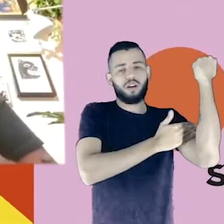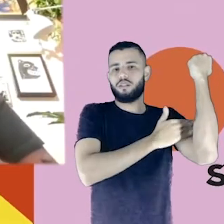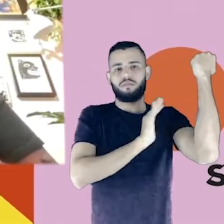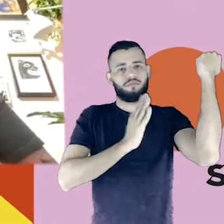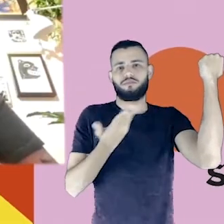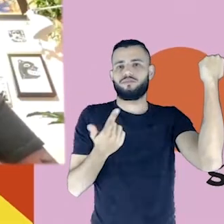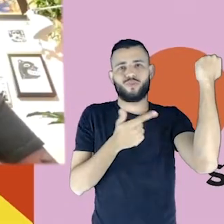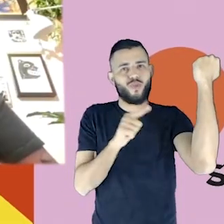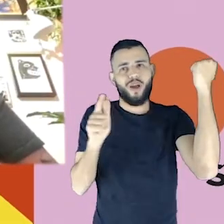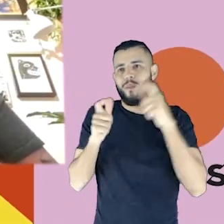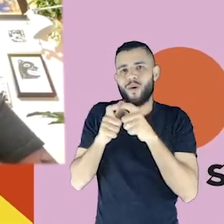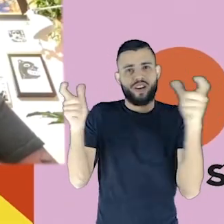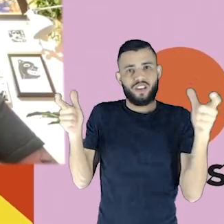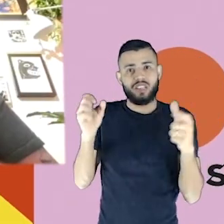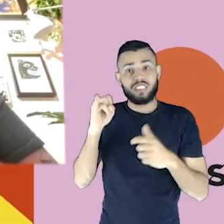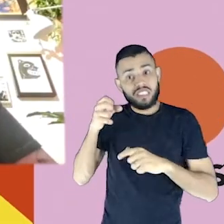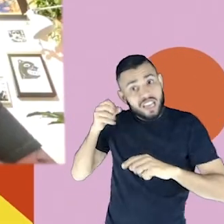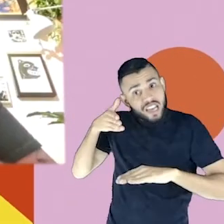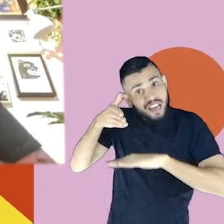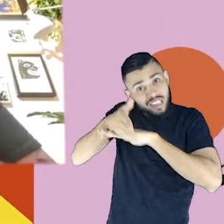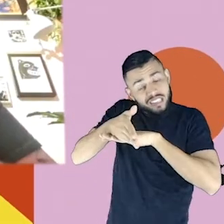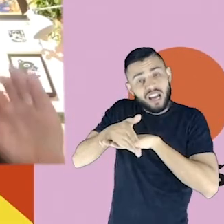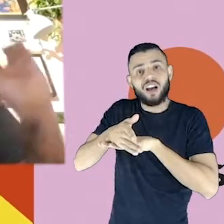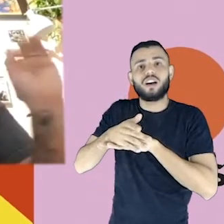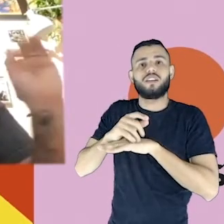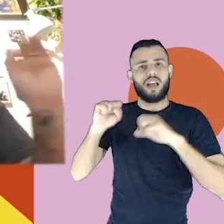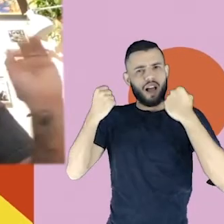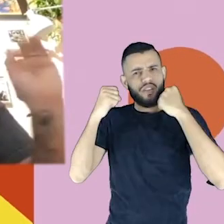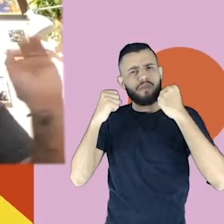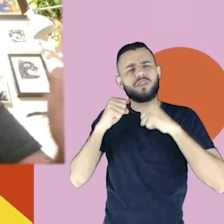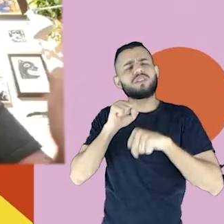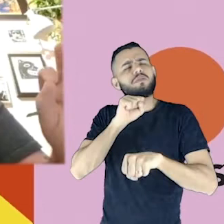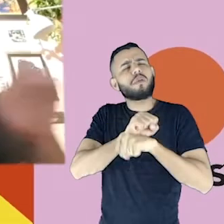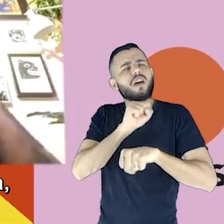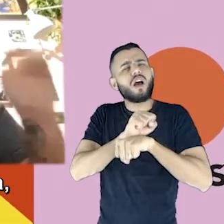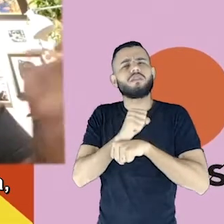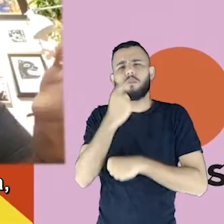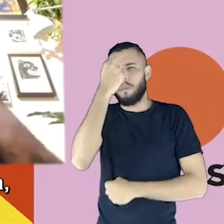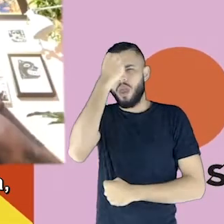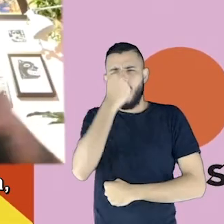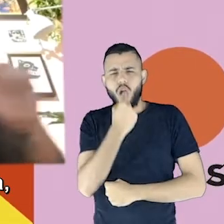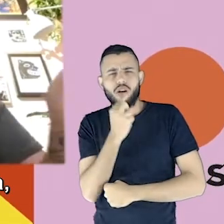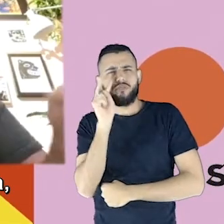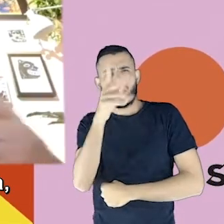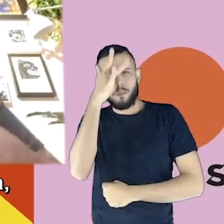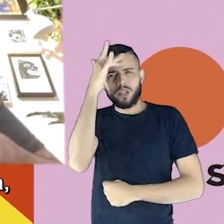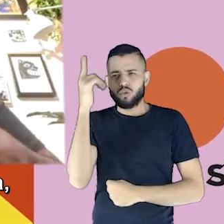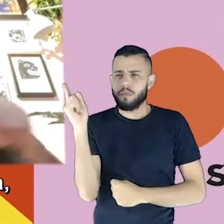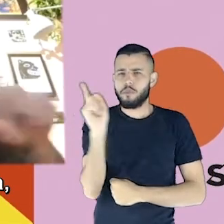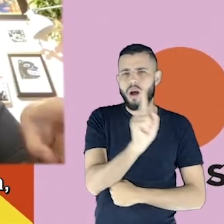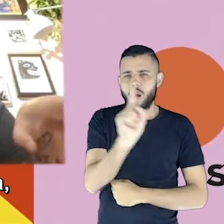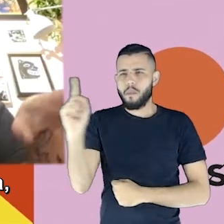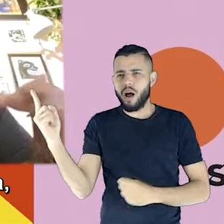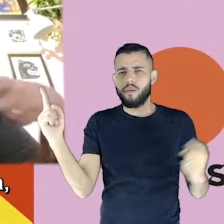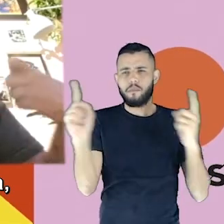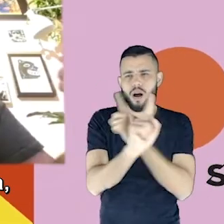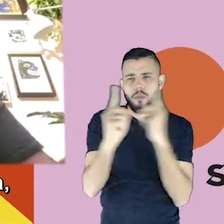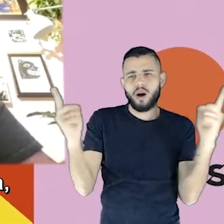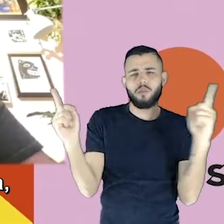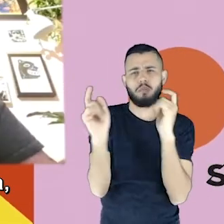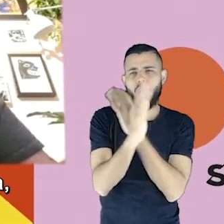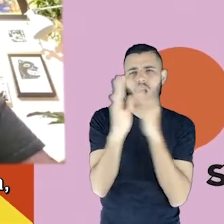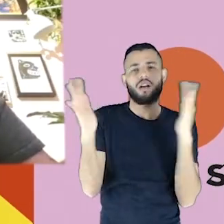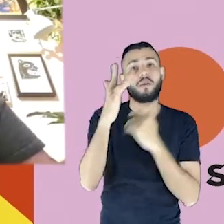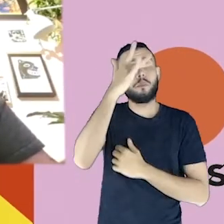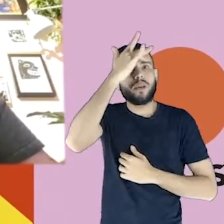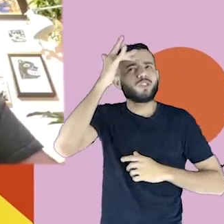a maioria do público que está na academia. Se você sentar na porta da academia, na recepção, e ficar meia hora olhando o movimento de entrada e saída, você vê uma pluralidade